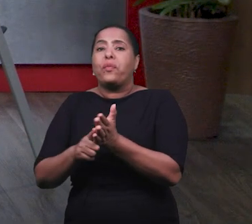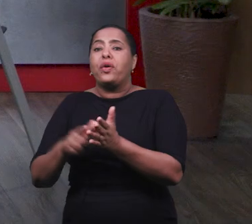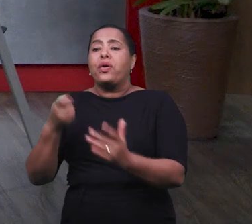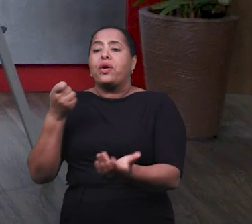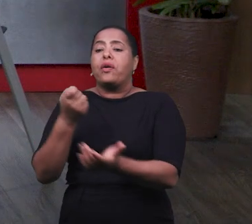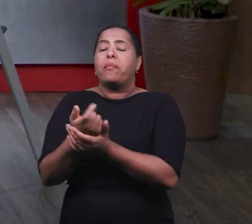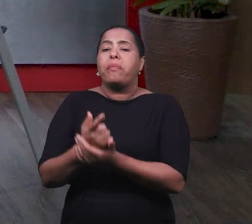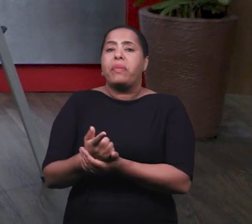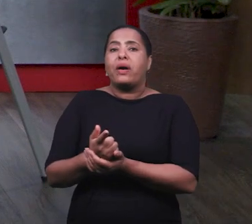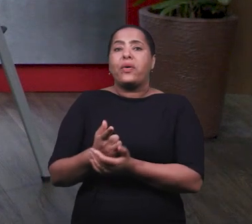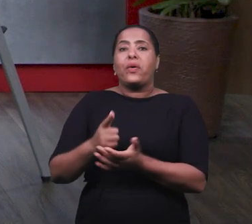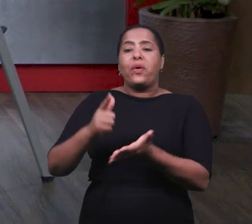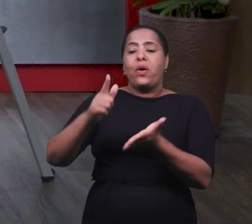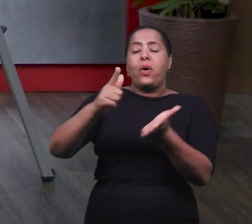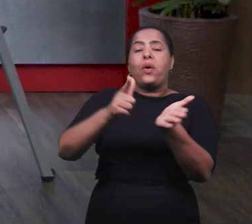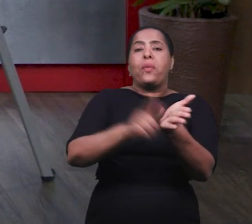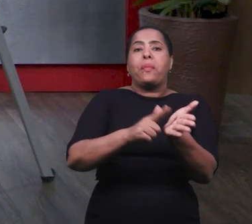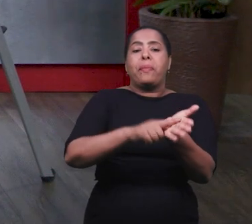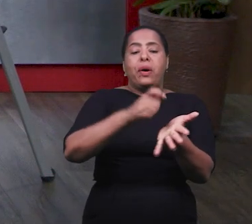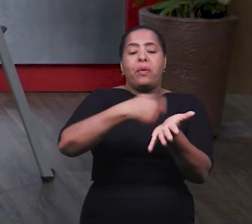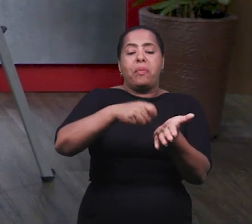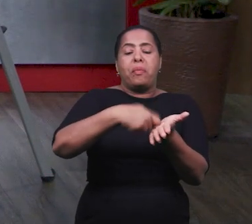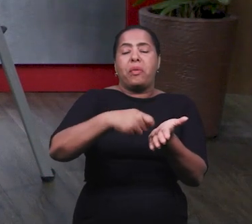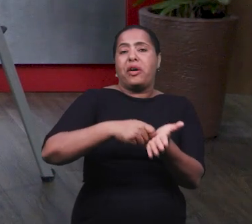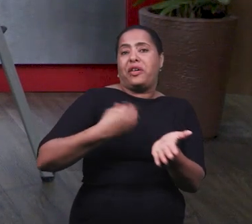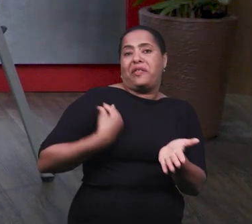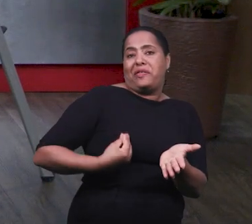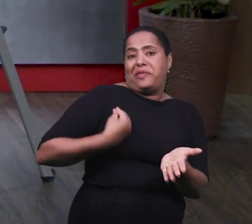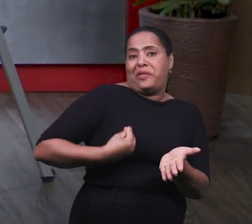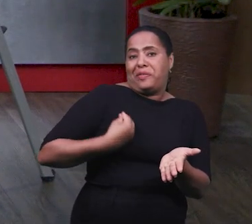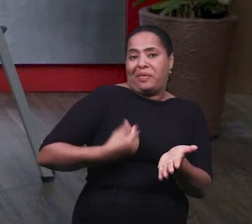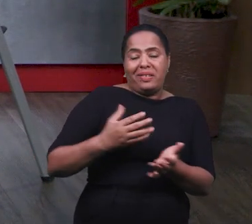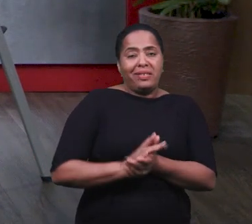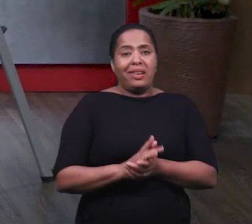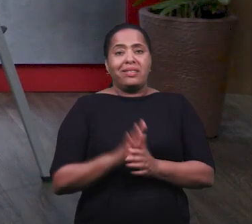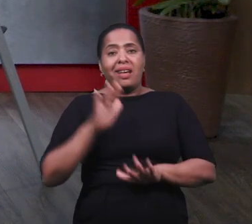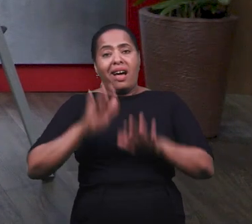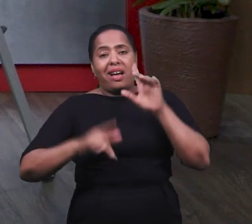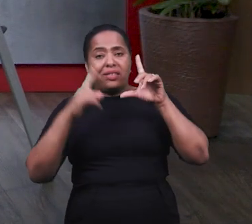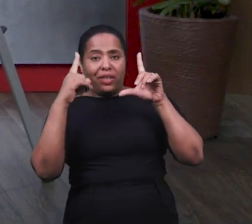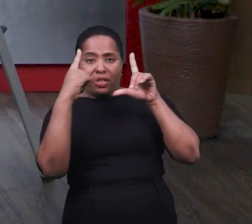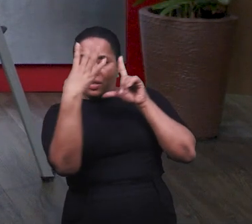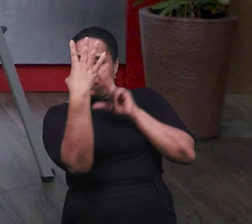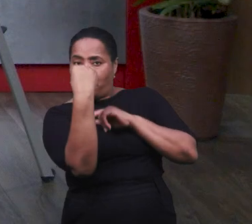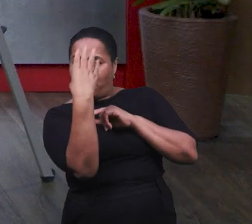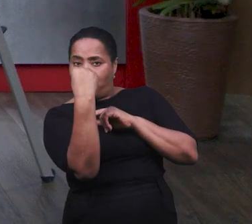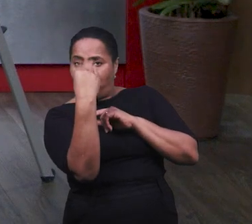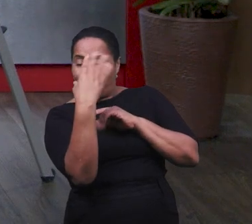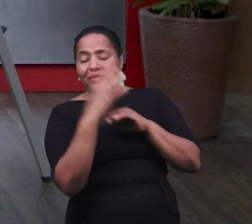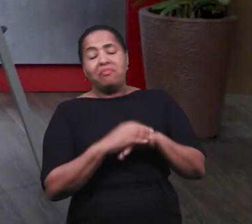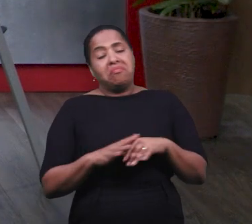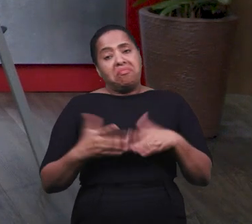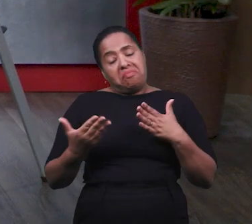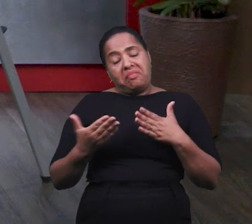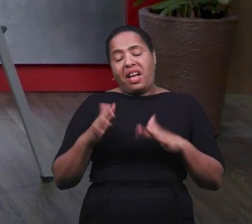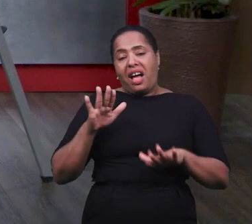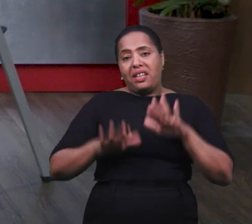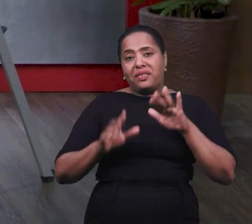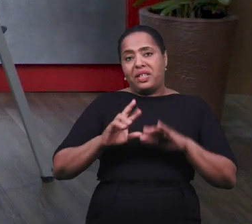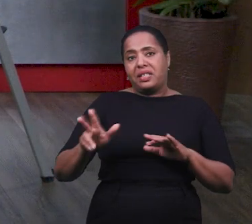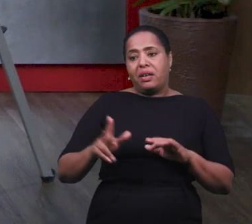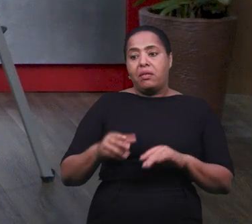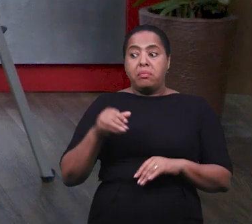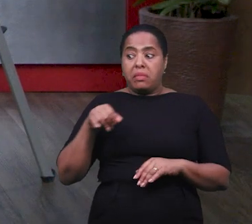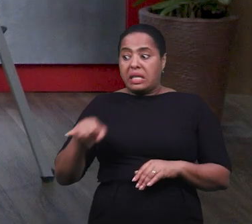empresa fazia a folha de ponto e de repente tem foto, geralmente não tem. Mas assim, existem, se ela conseguir provar, e